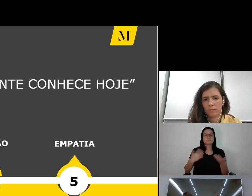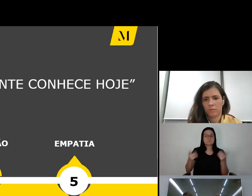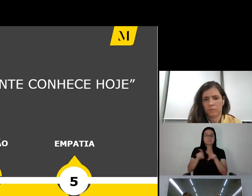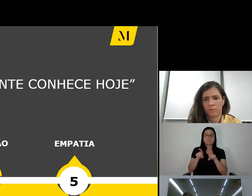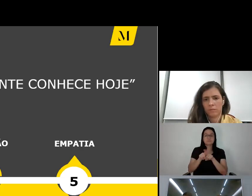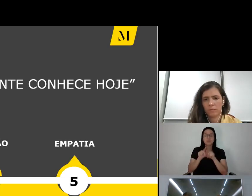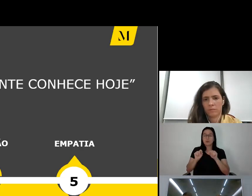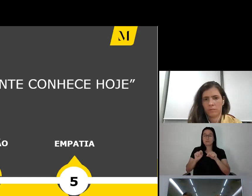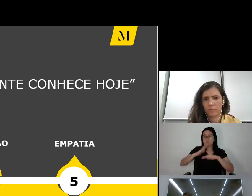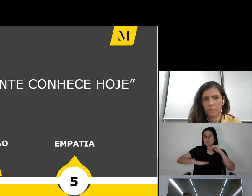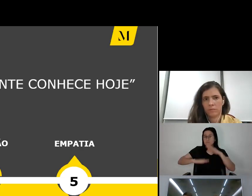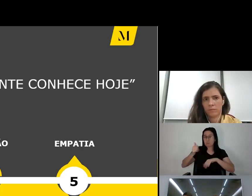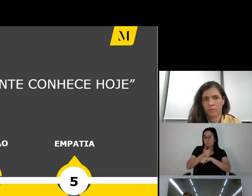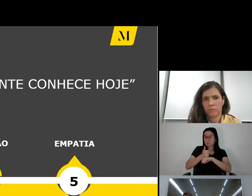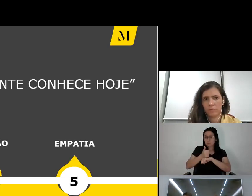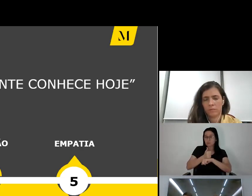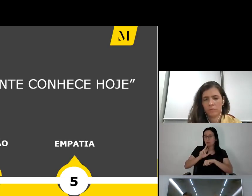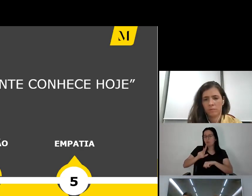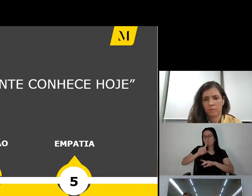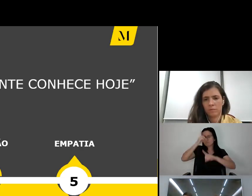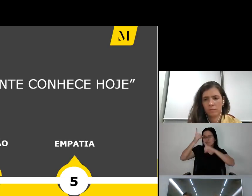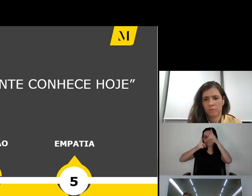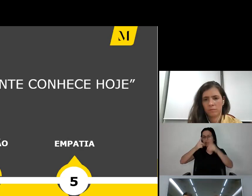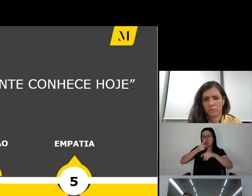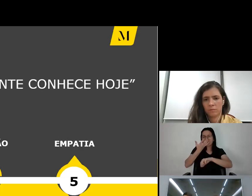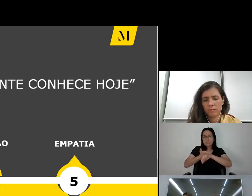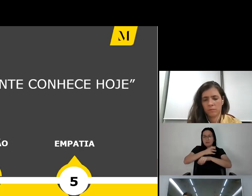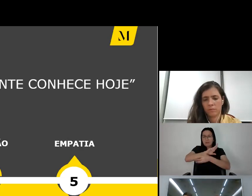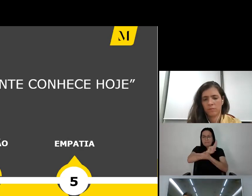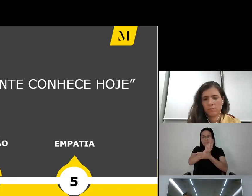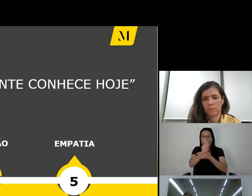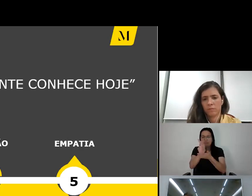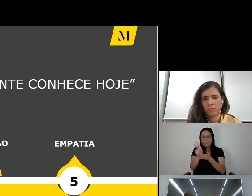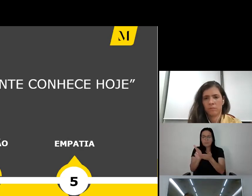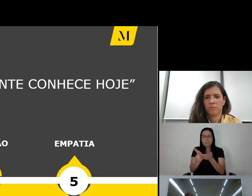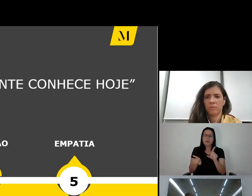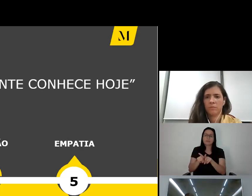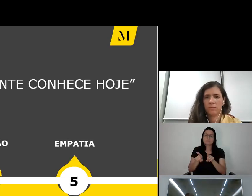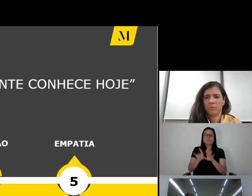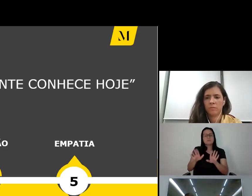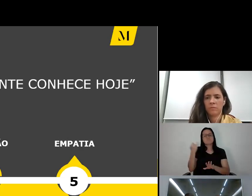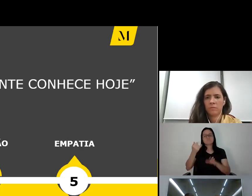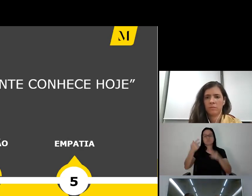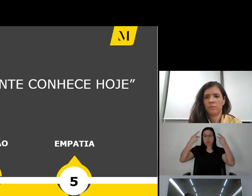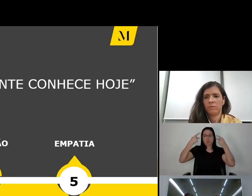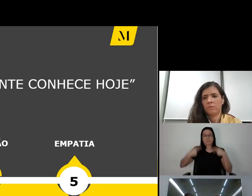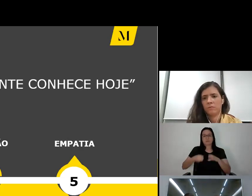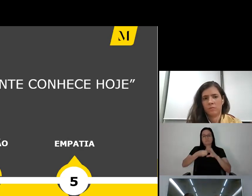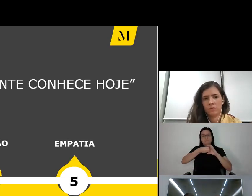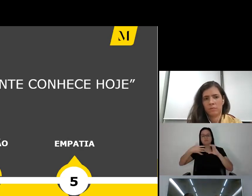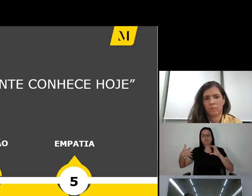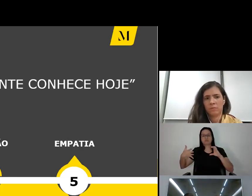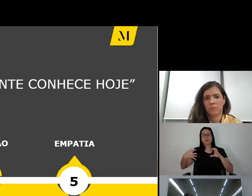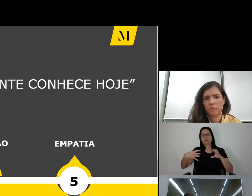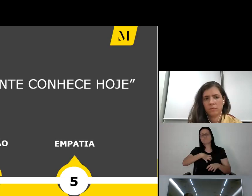ser criativo, multidisciplinar, ele também precisa ter características humanas. Ele precisa ter uma inteligência emocional